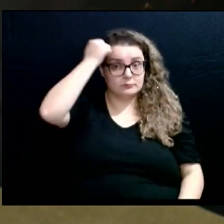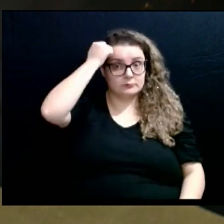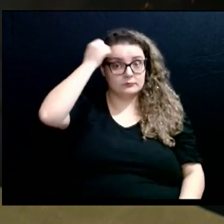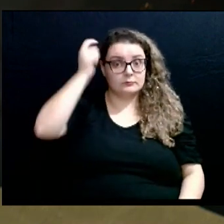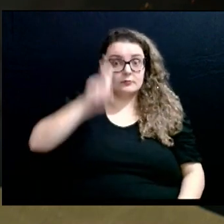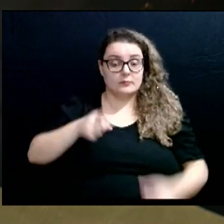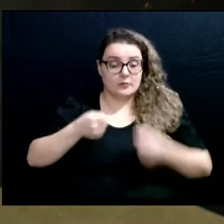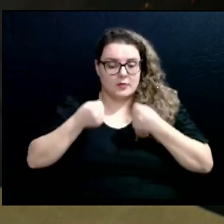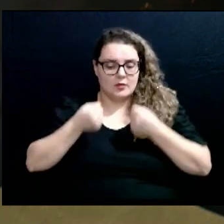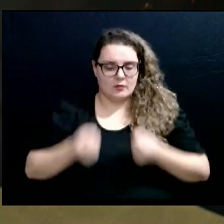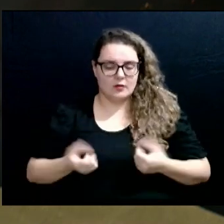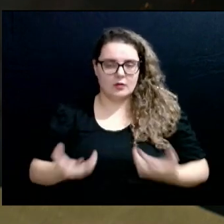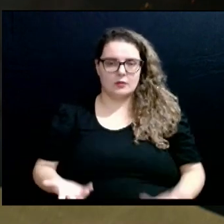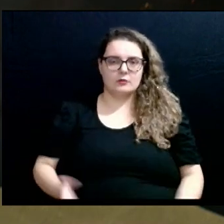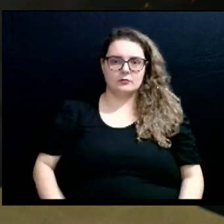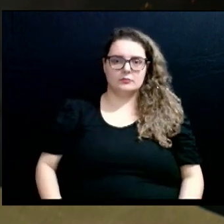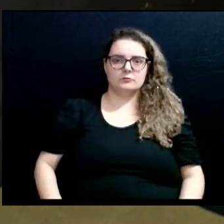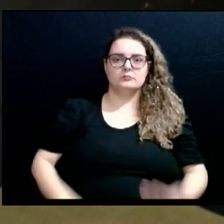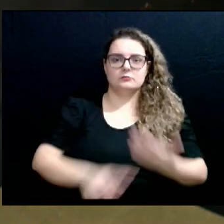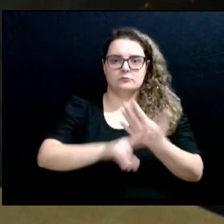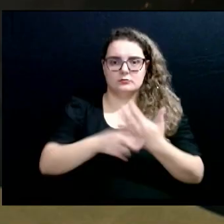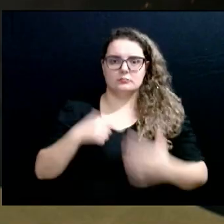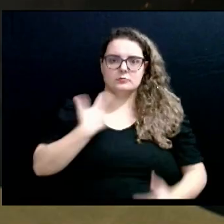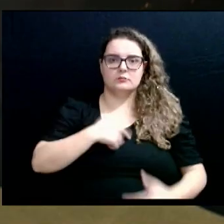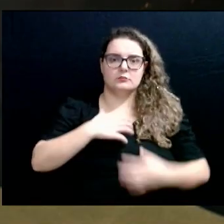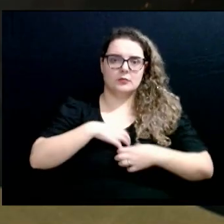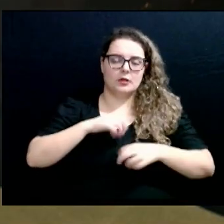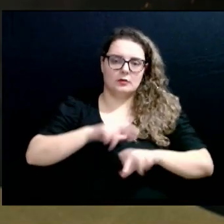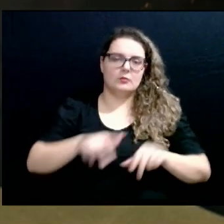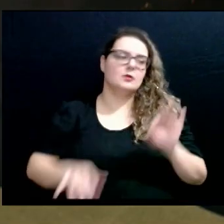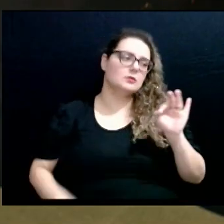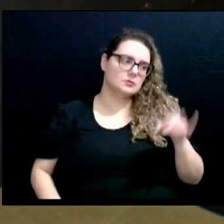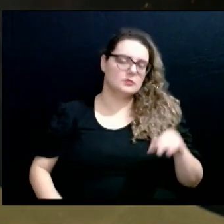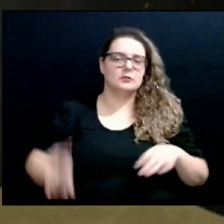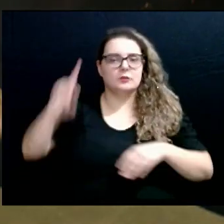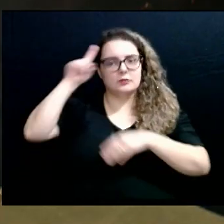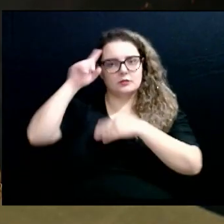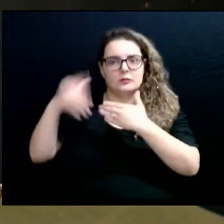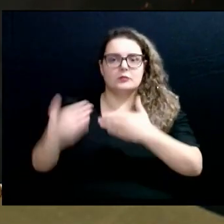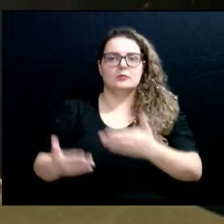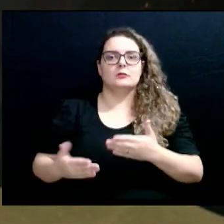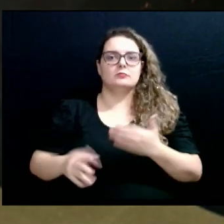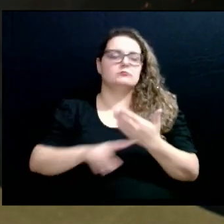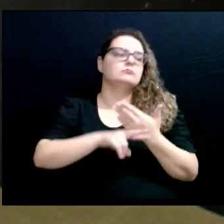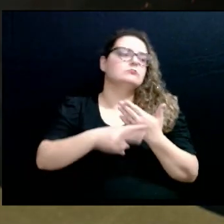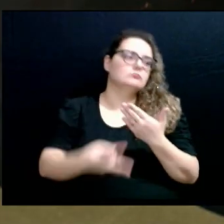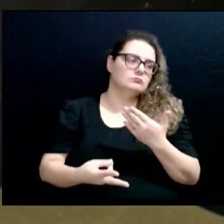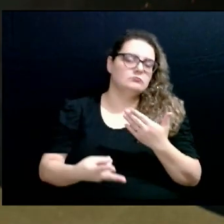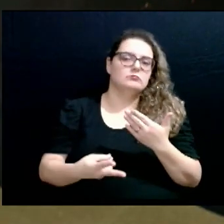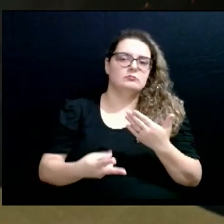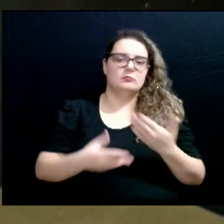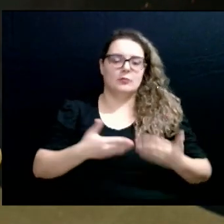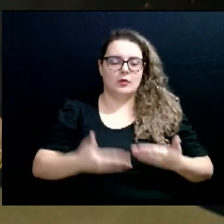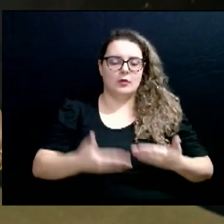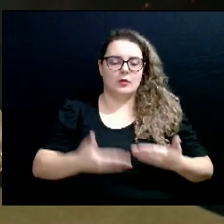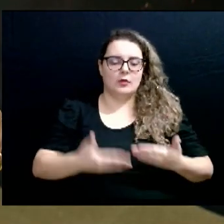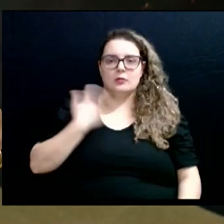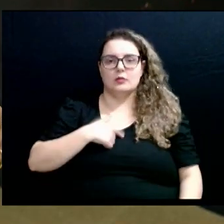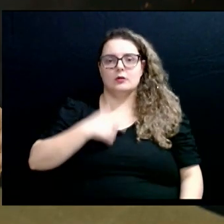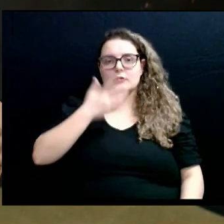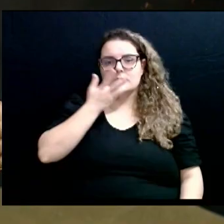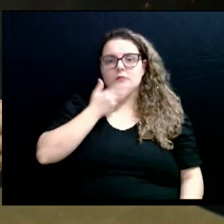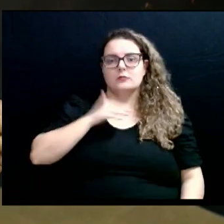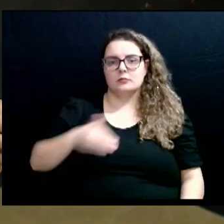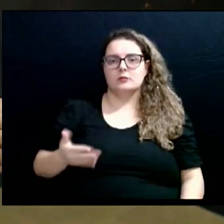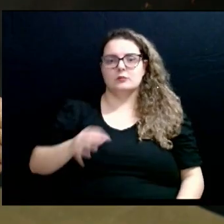deixar que ela interfira nas nossas emoções e Isso. no nosso dia a dia mediante a situação com a nossa criança, no caso aqui da nossa